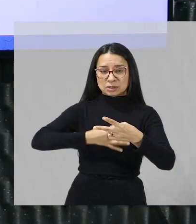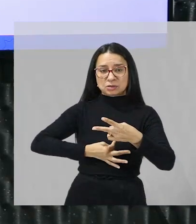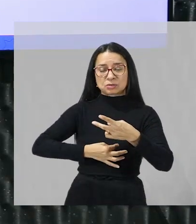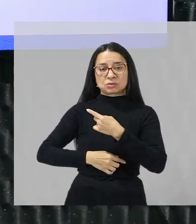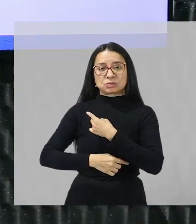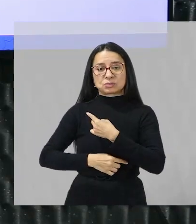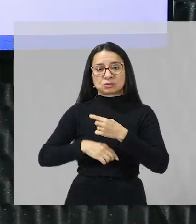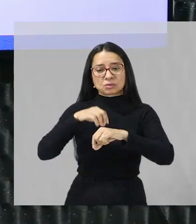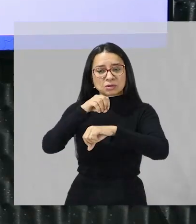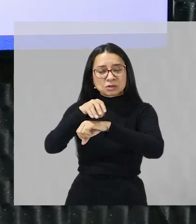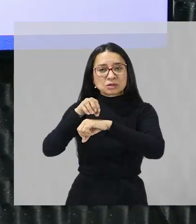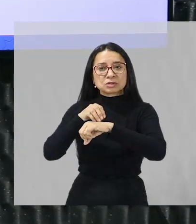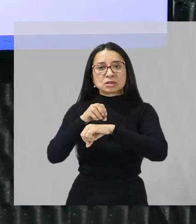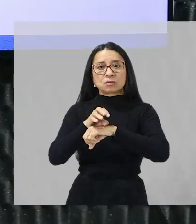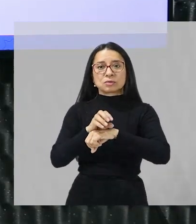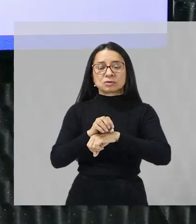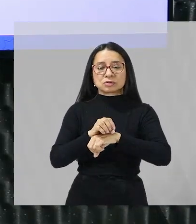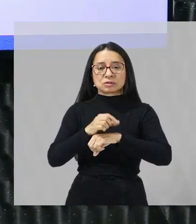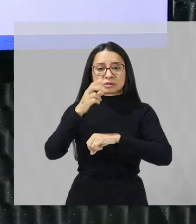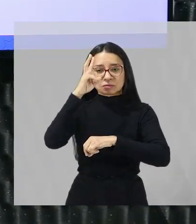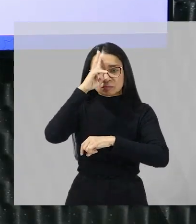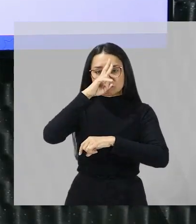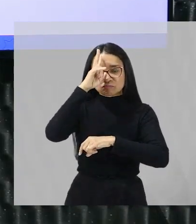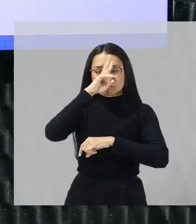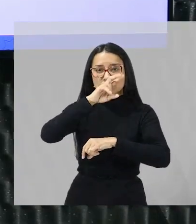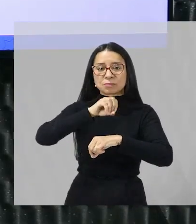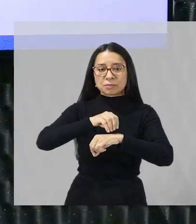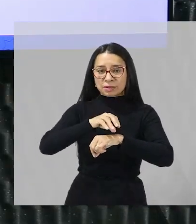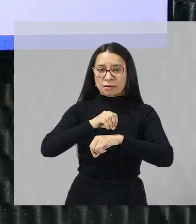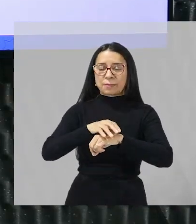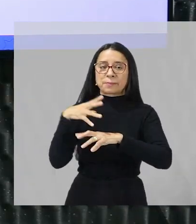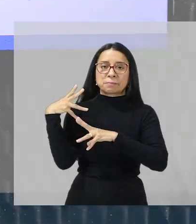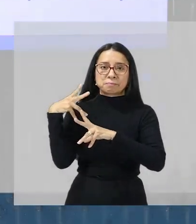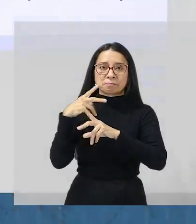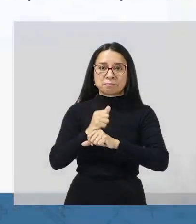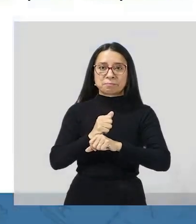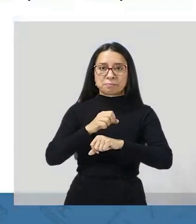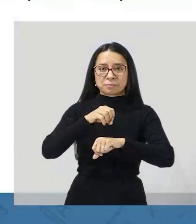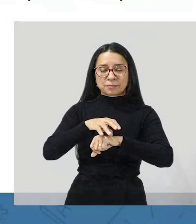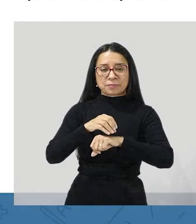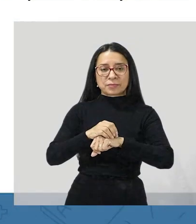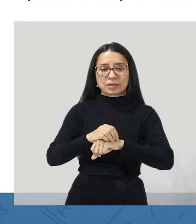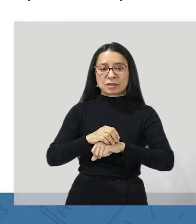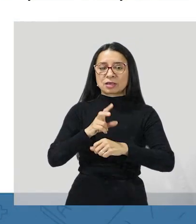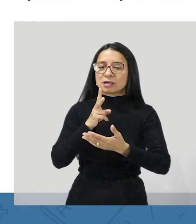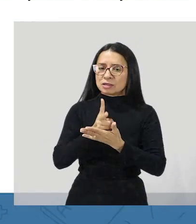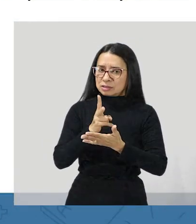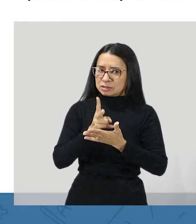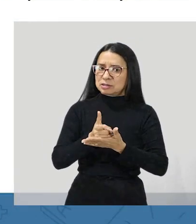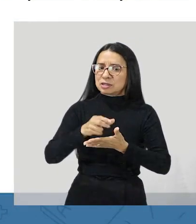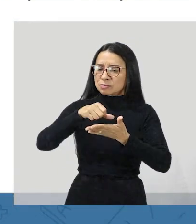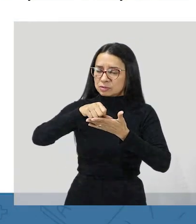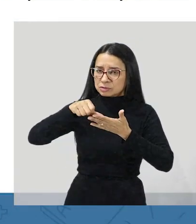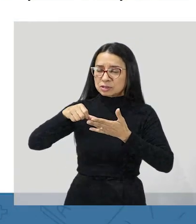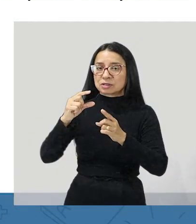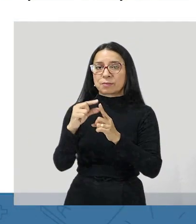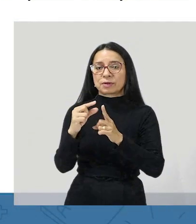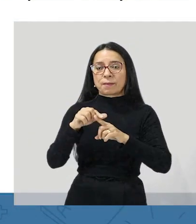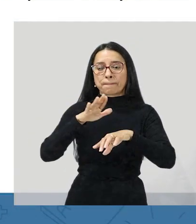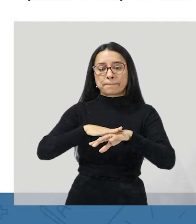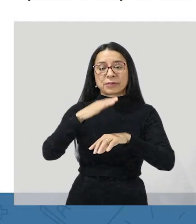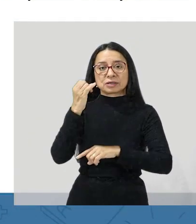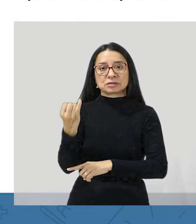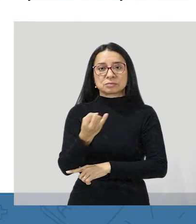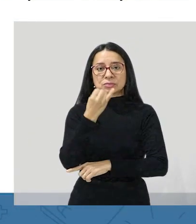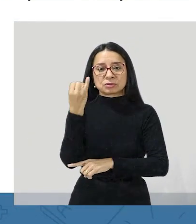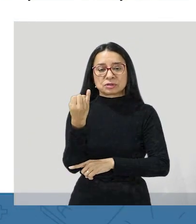eu vou te dar uma dica. Aliás, eu vou relembrar essa dica que eu já te dei antes. Sempre destaca as palavras-chave, né, as palavras mais importantes